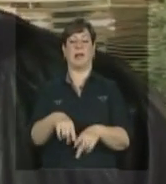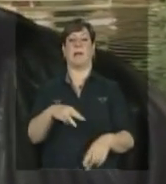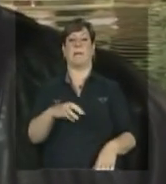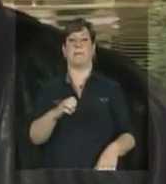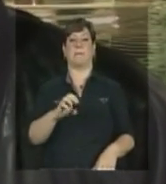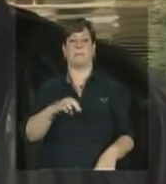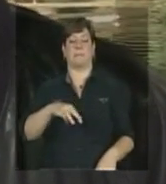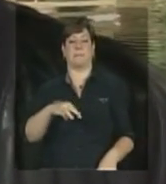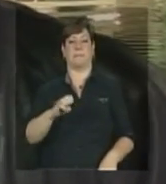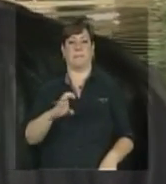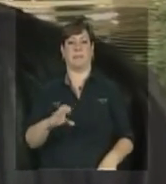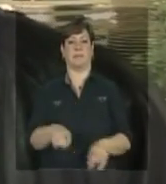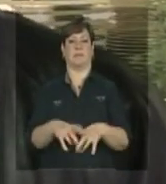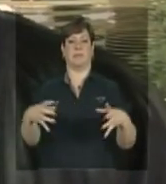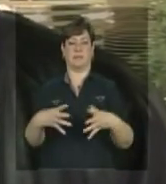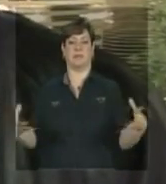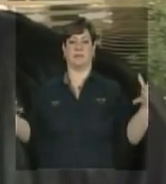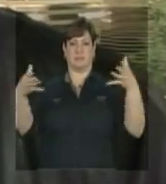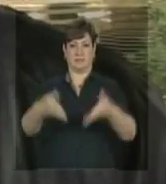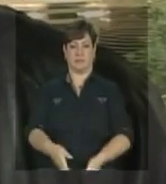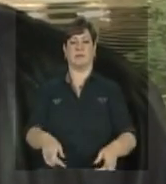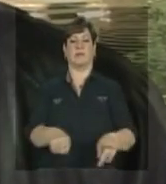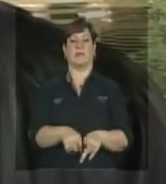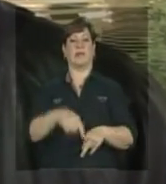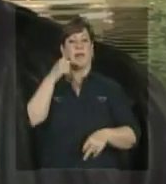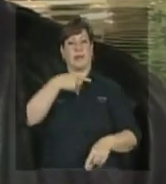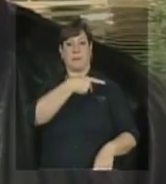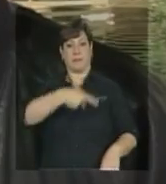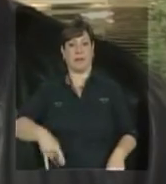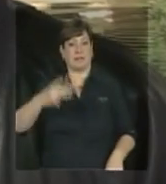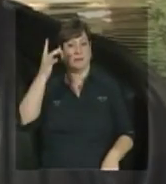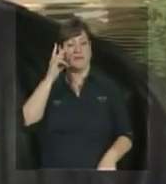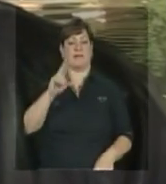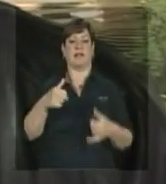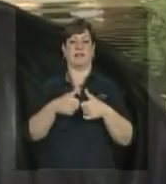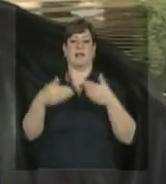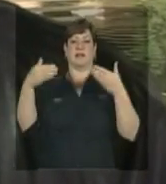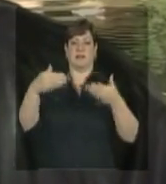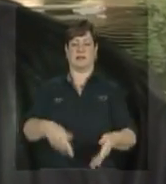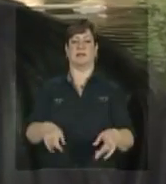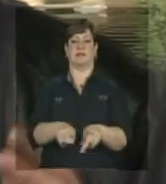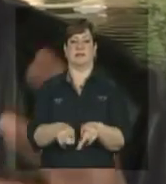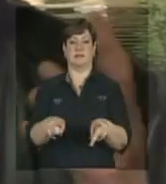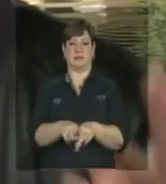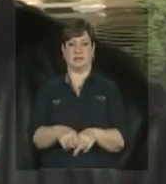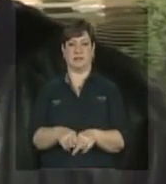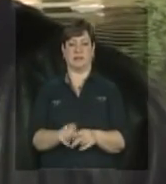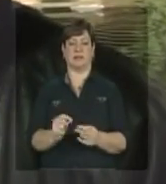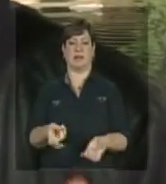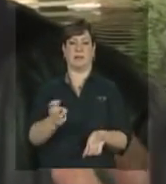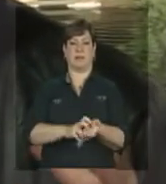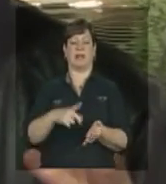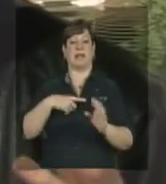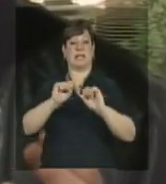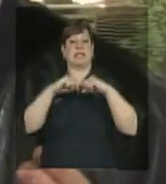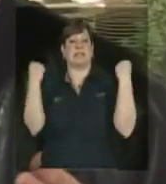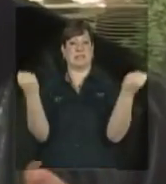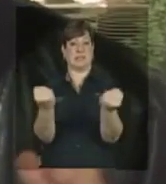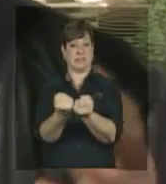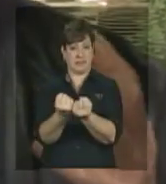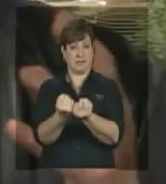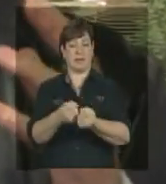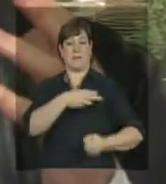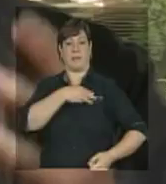estará presente e, mais importante, a presidente Dilma estará presente. Na manhã temos um seminário, os